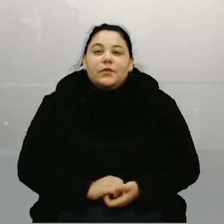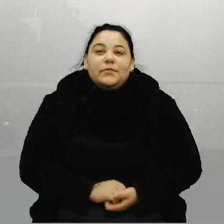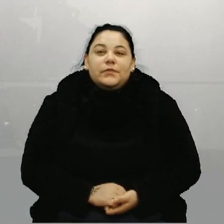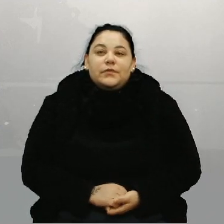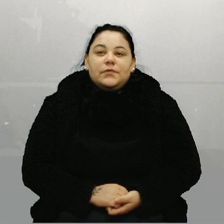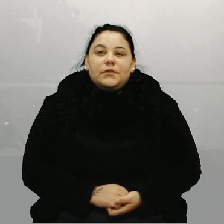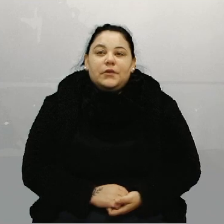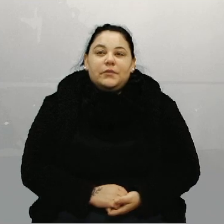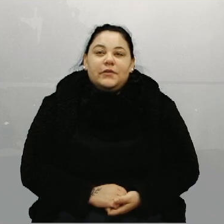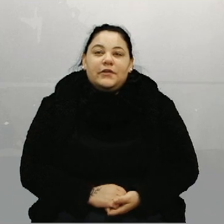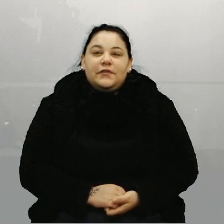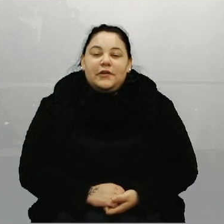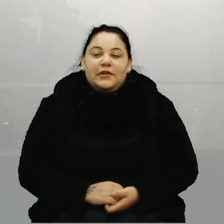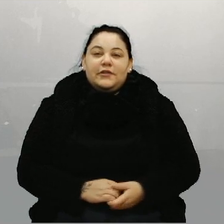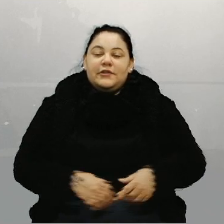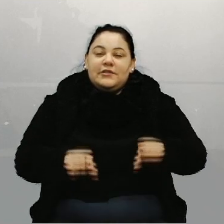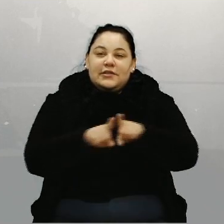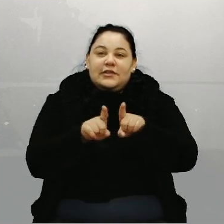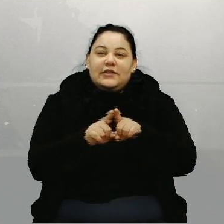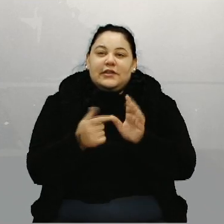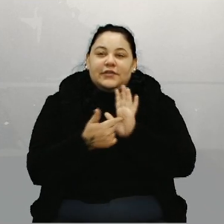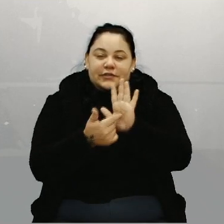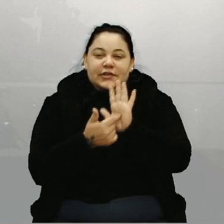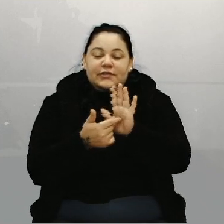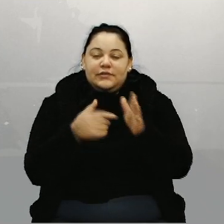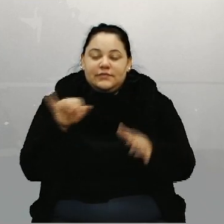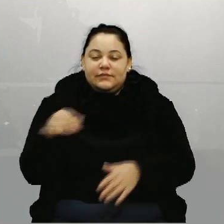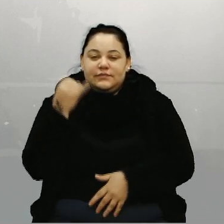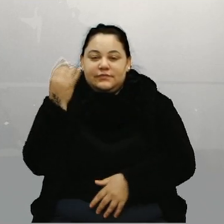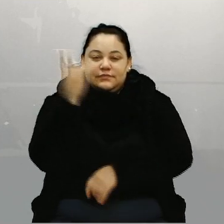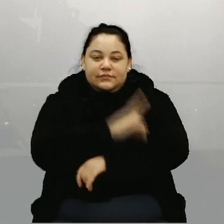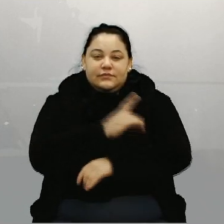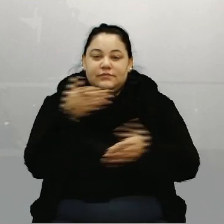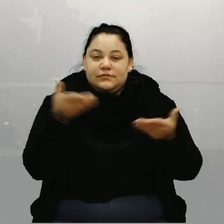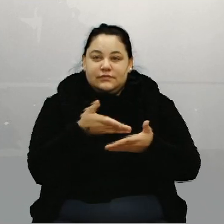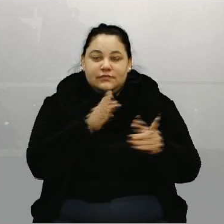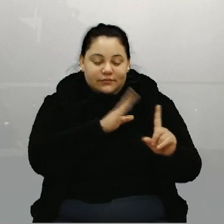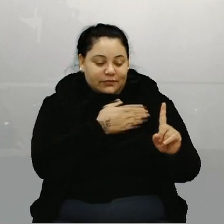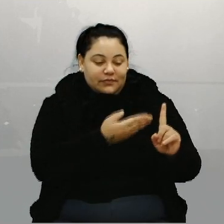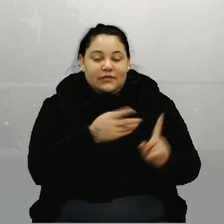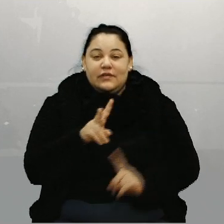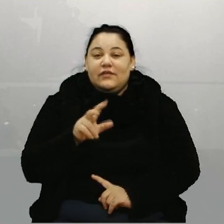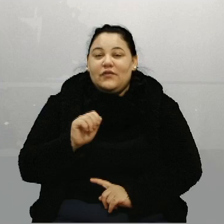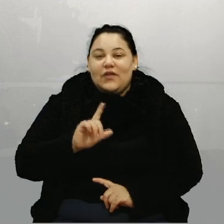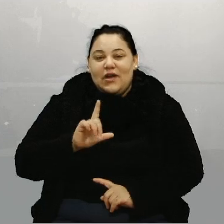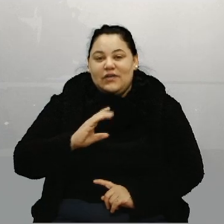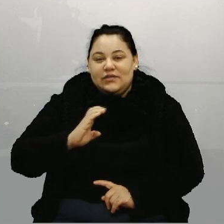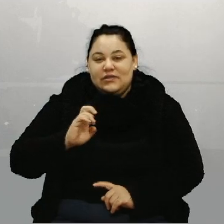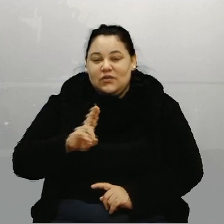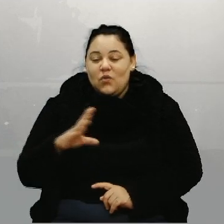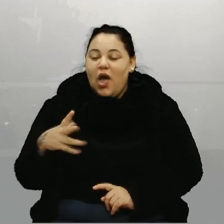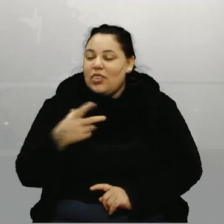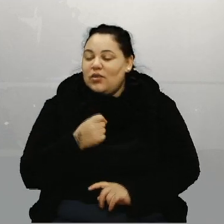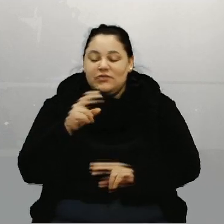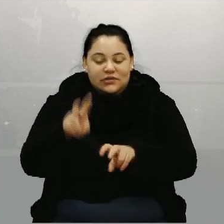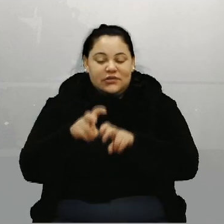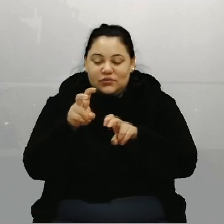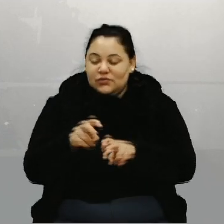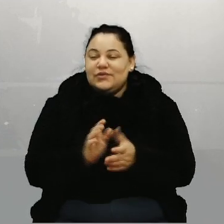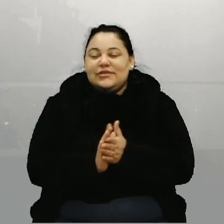E eu faço um destaque, aproveito para fazer no dia de hoje, em homenagem ao Valseu, a todos os agricultores,